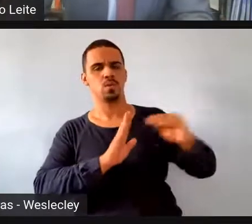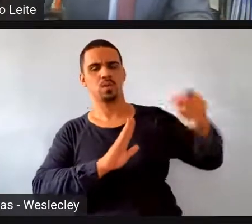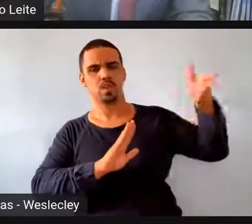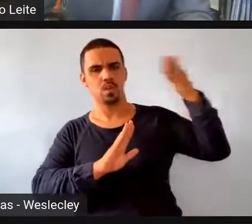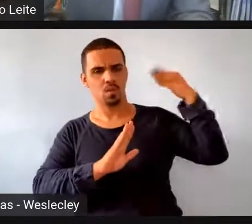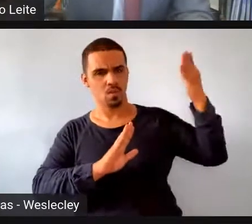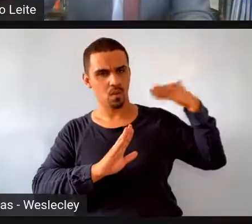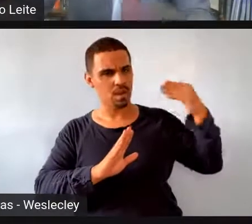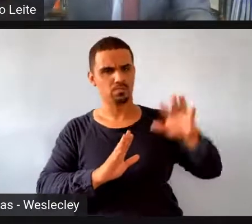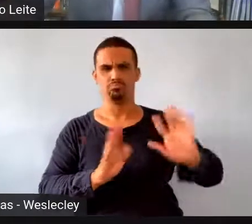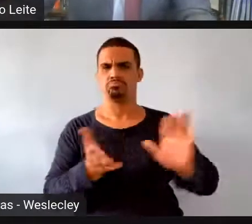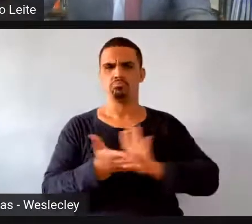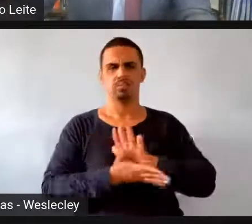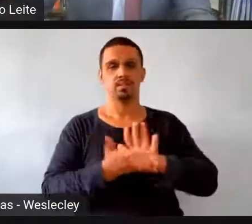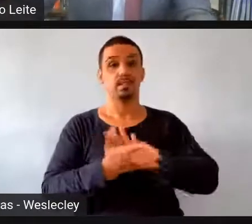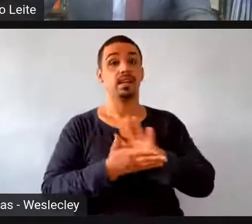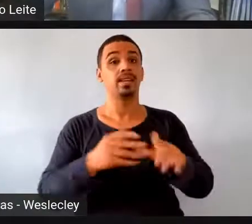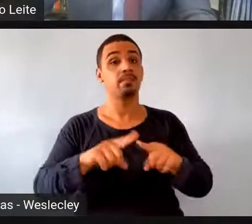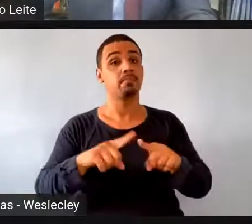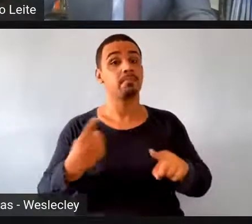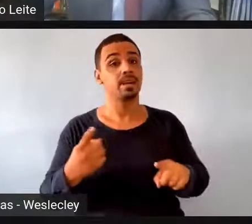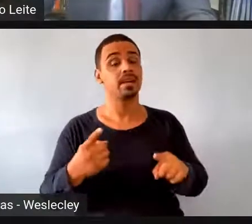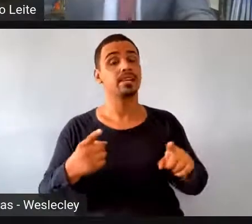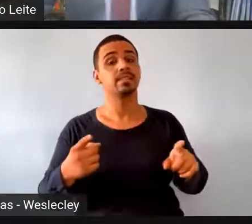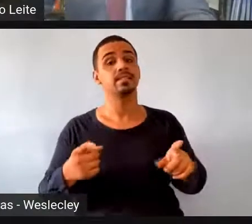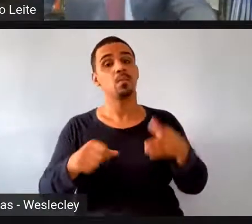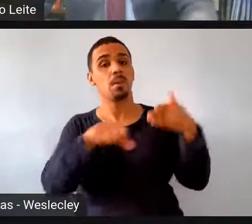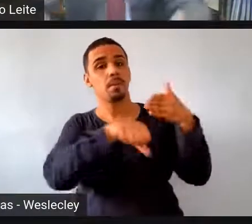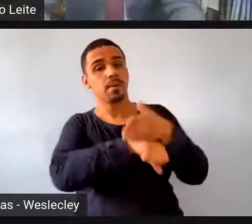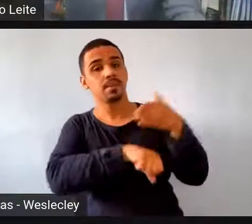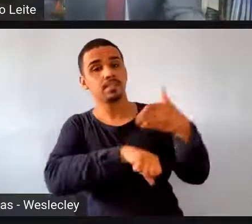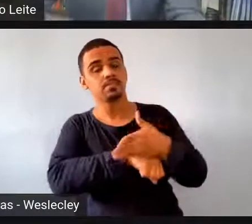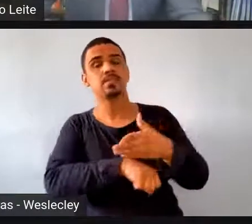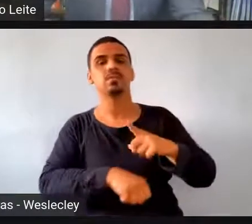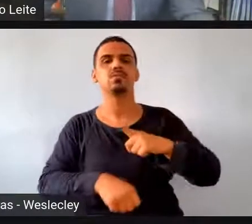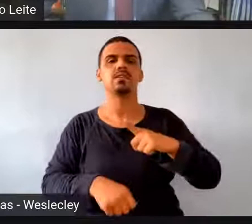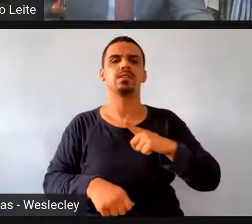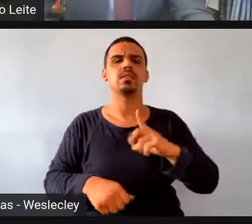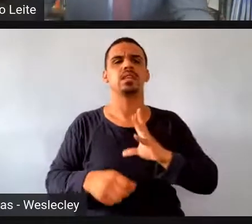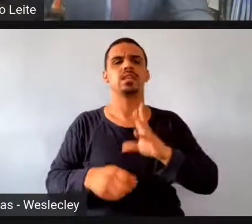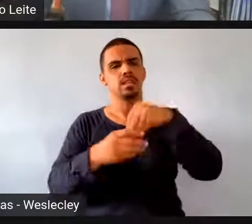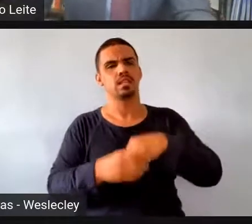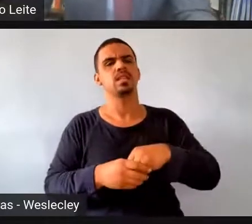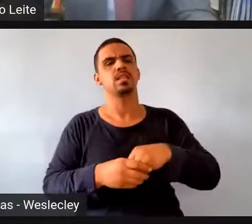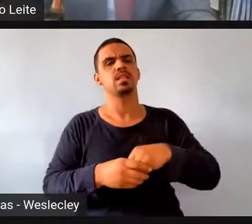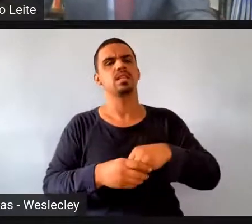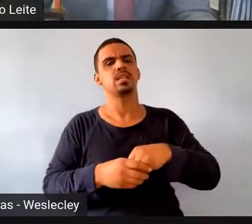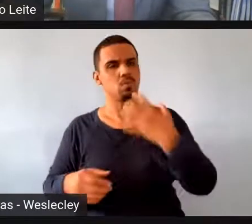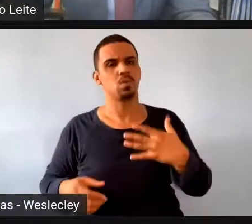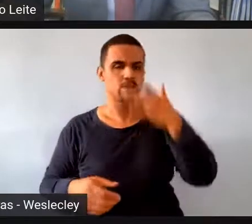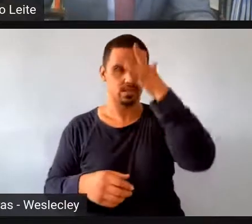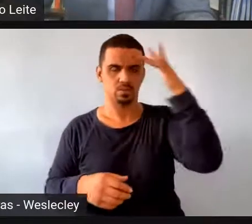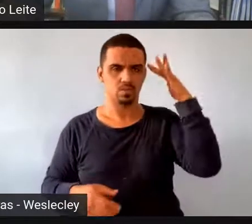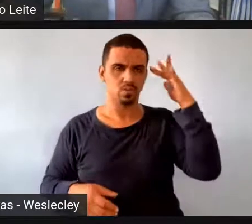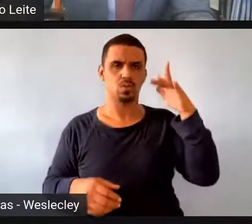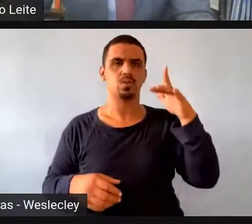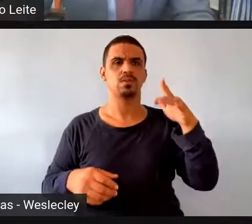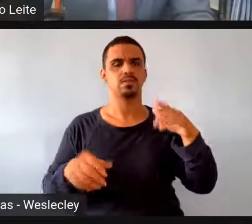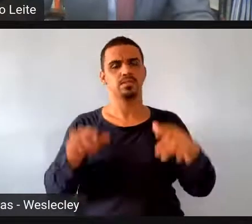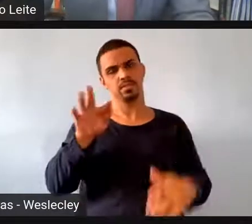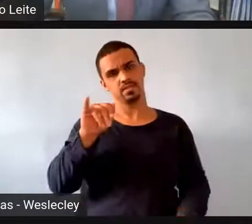partir de percentual, mas de uma participação que seja razoável, da mesma forma como as pessoas físicas